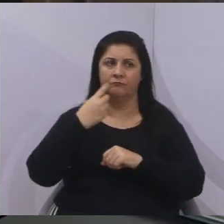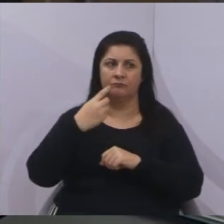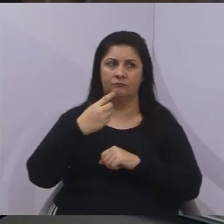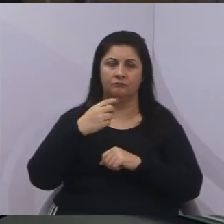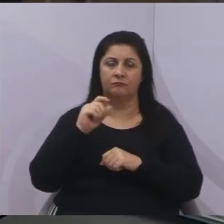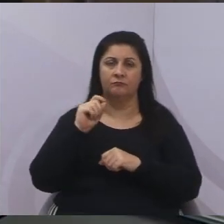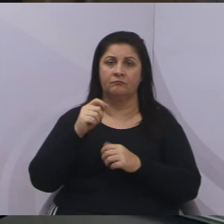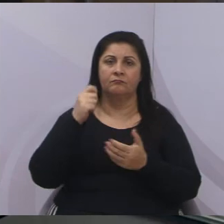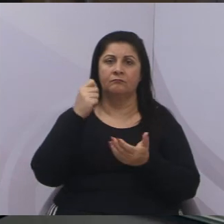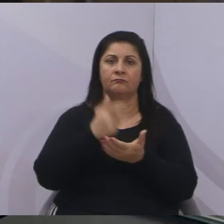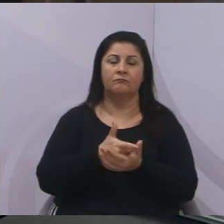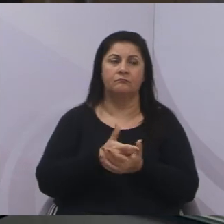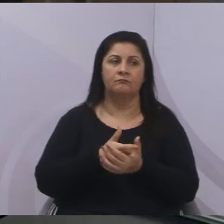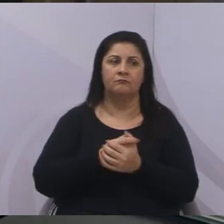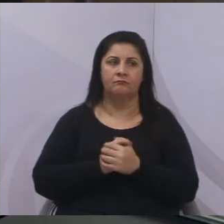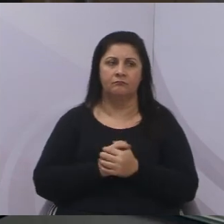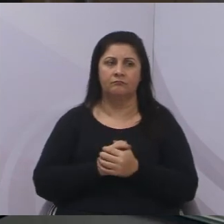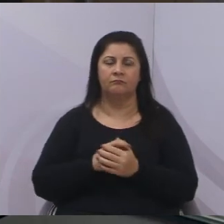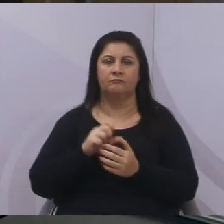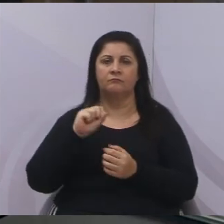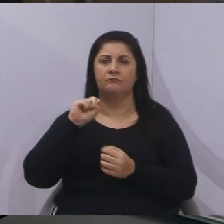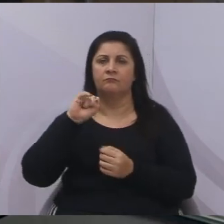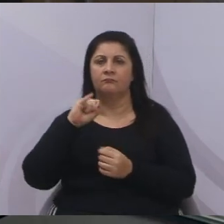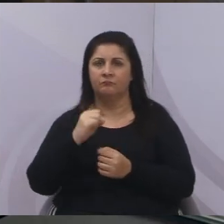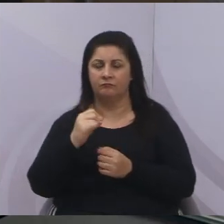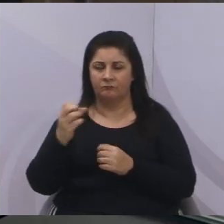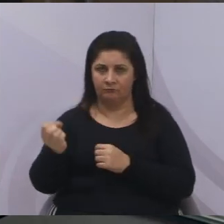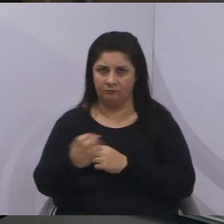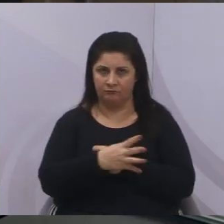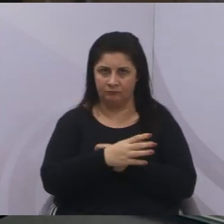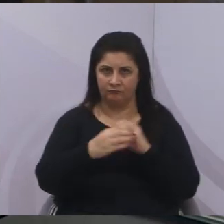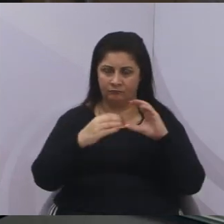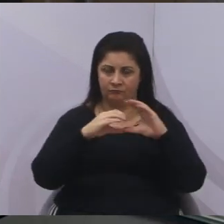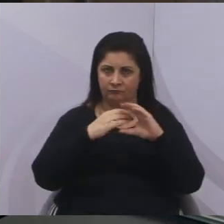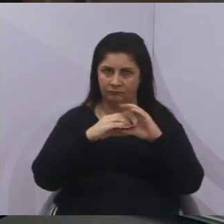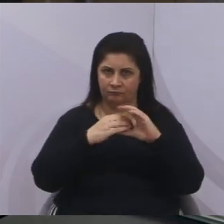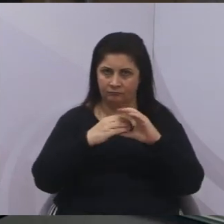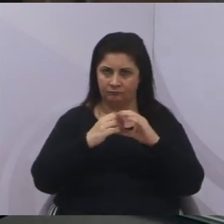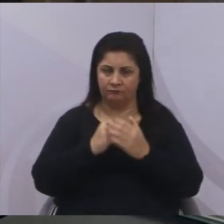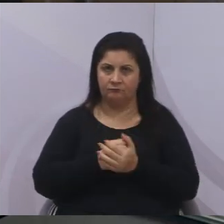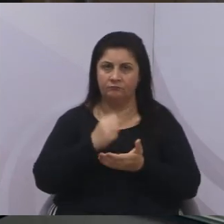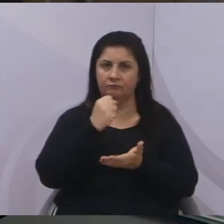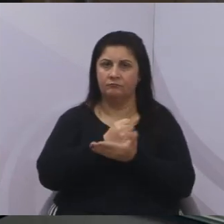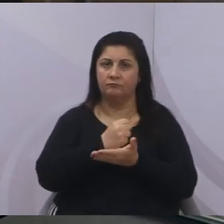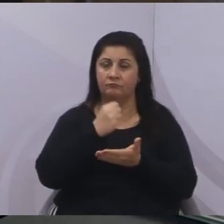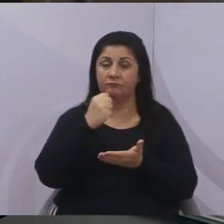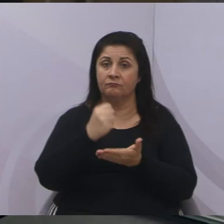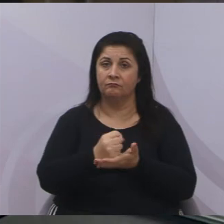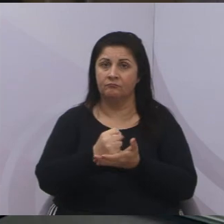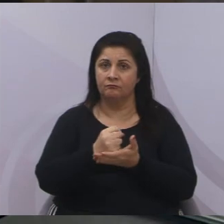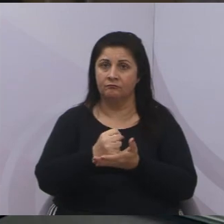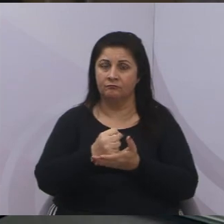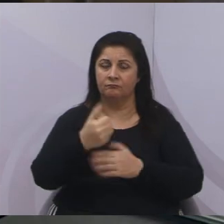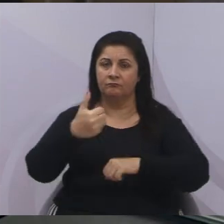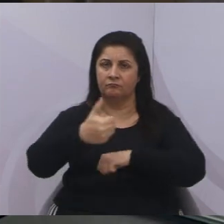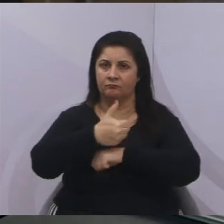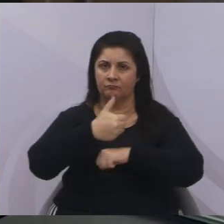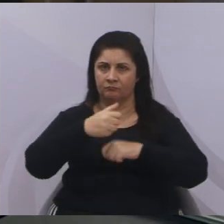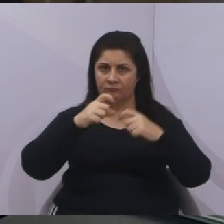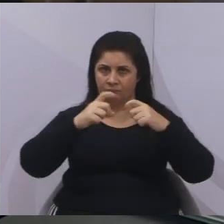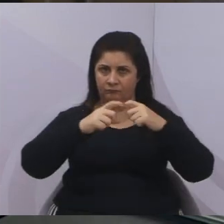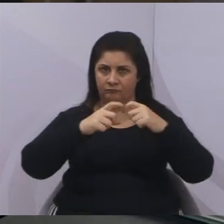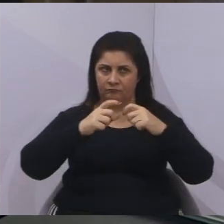município? Eu não entendi, perdão. Se um novo edital fosse aberto para contratação desse profissional por 20